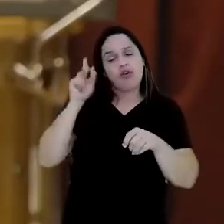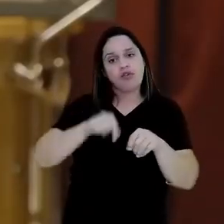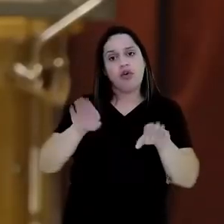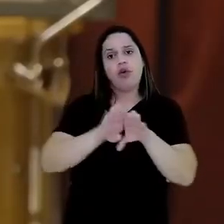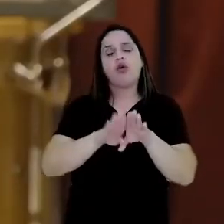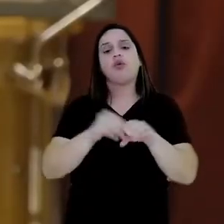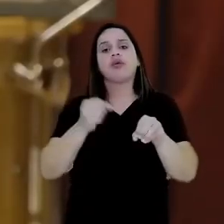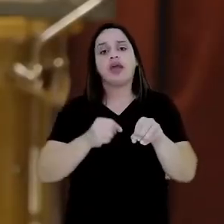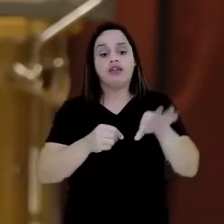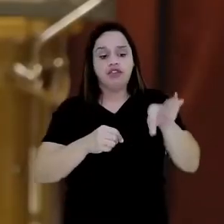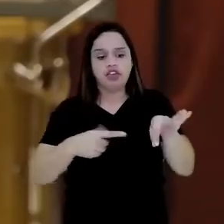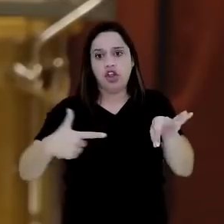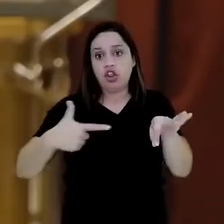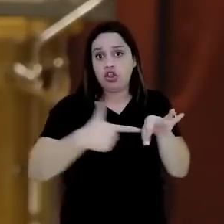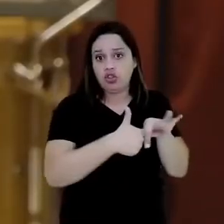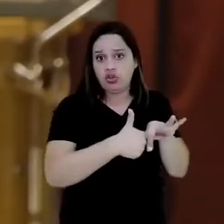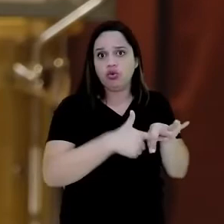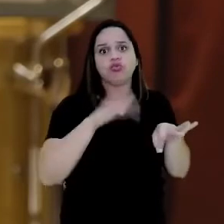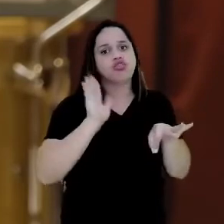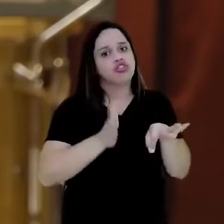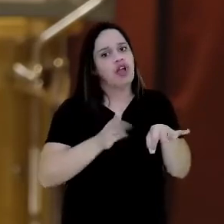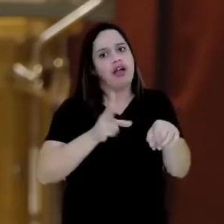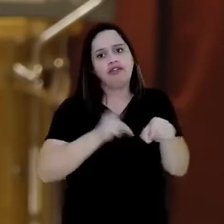assim entrou